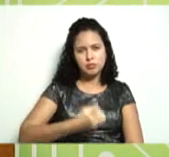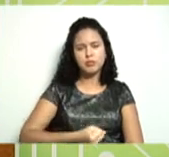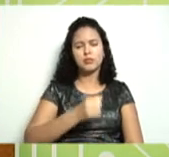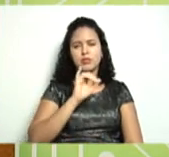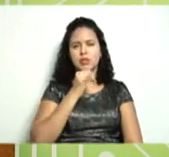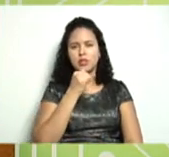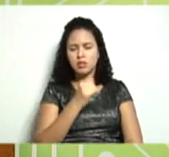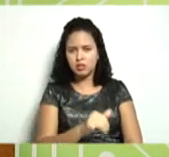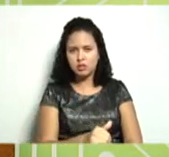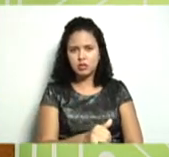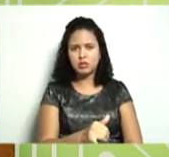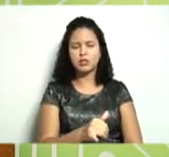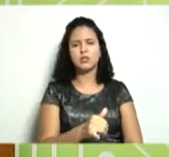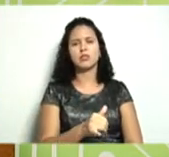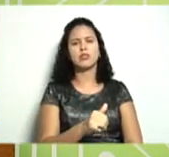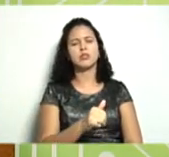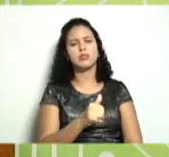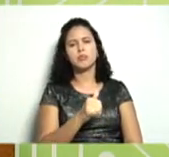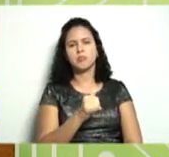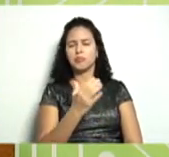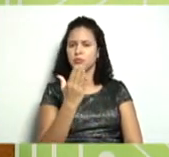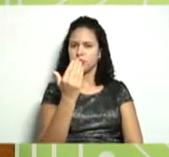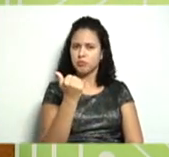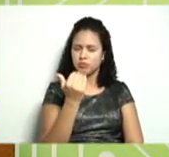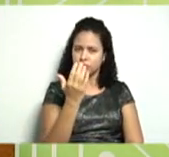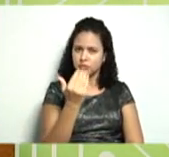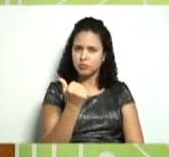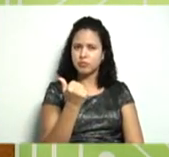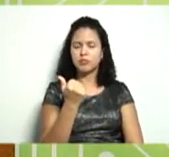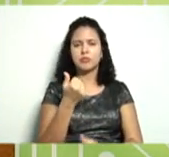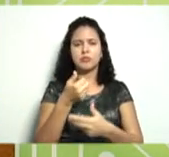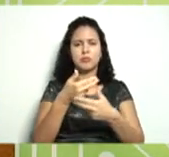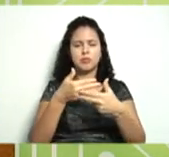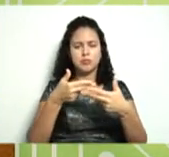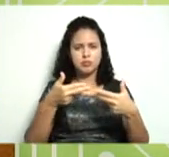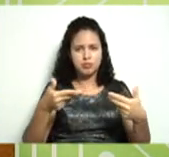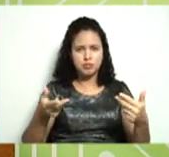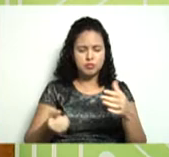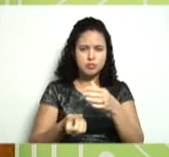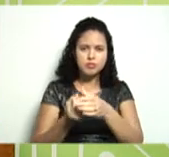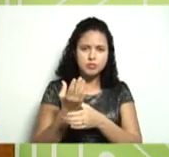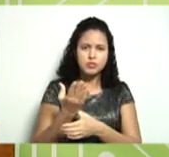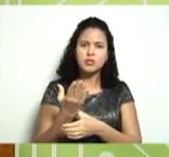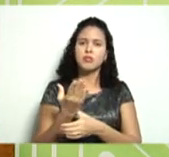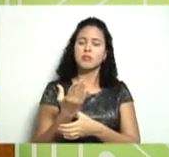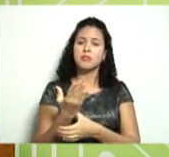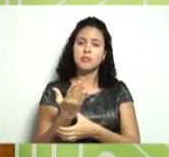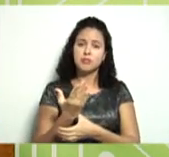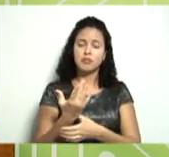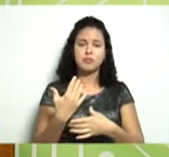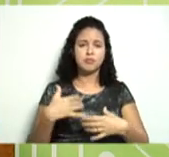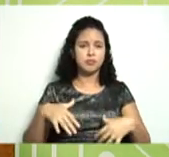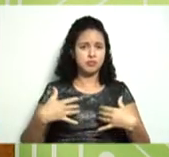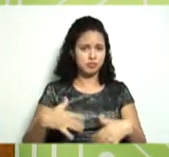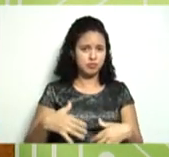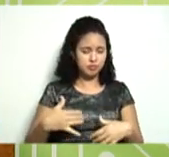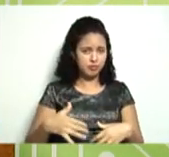de energia, cooperativa de consumo, cooperativa de produção. Pessoal, são coisas